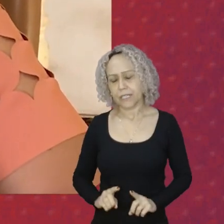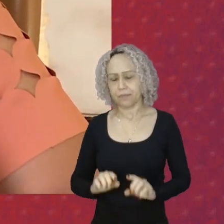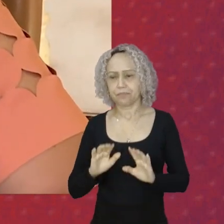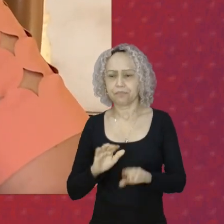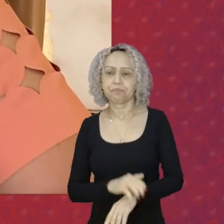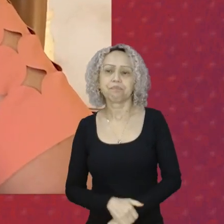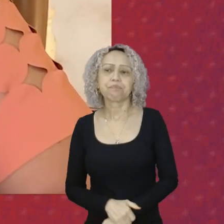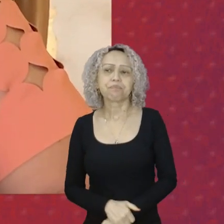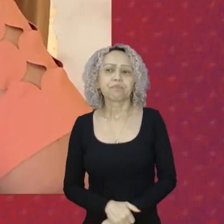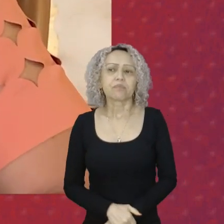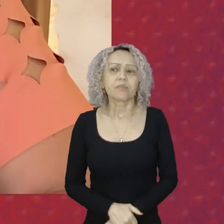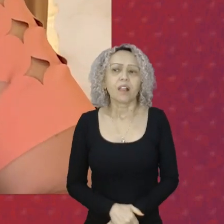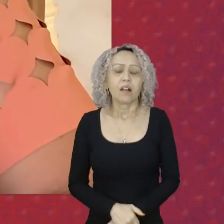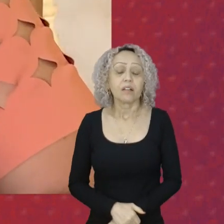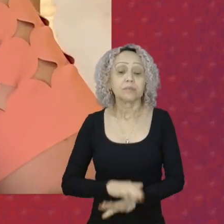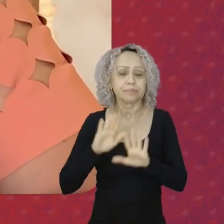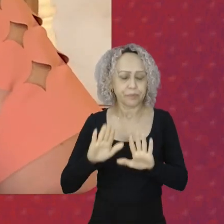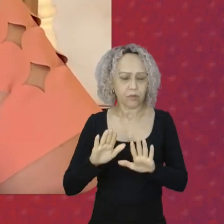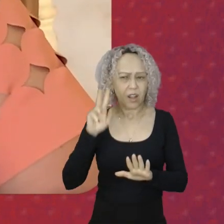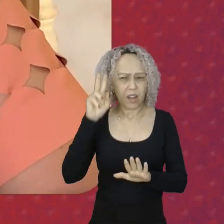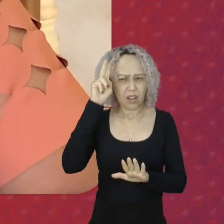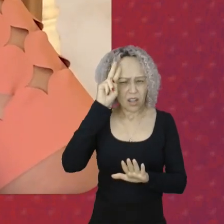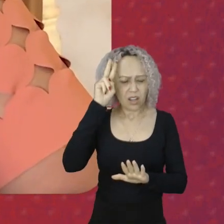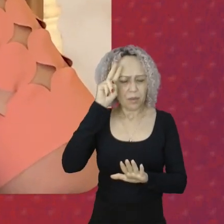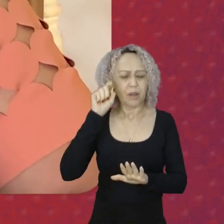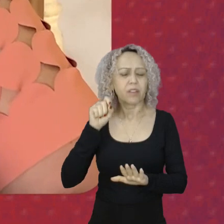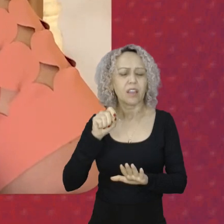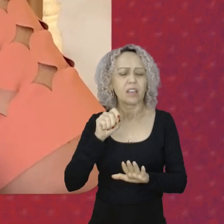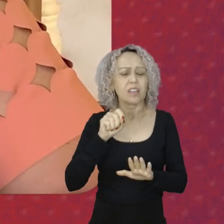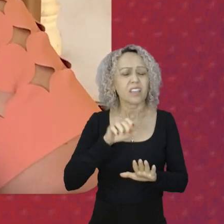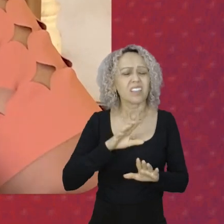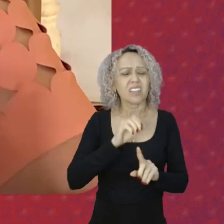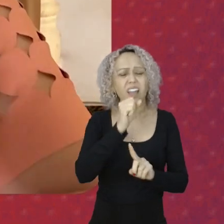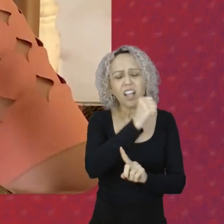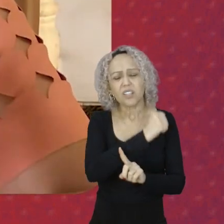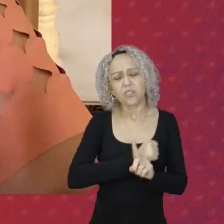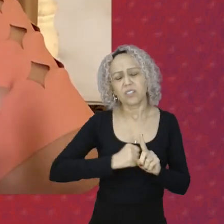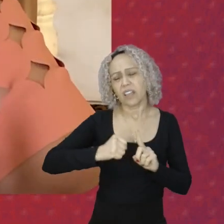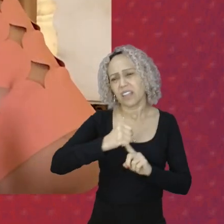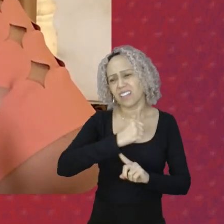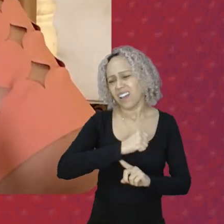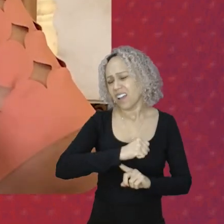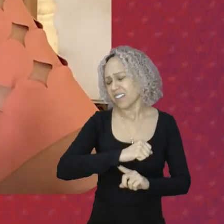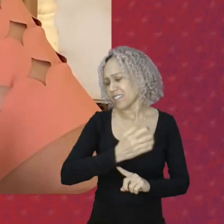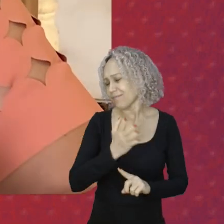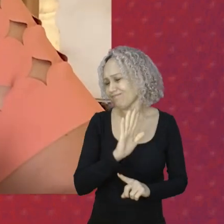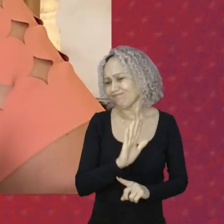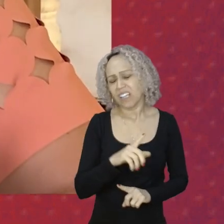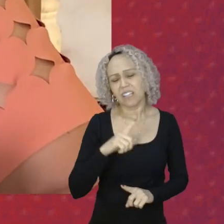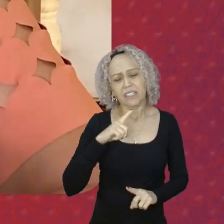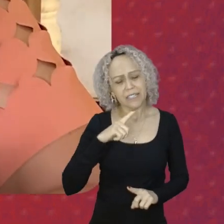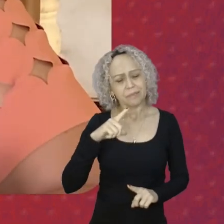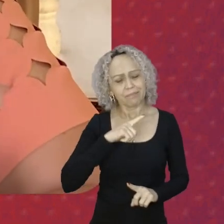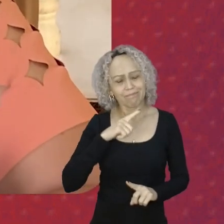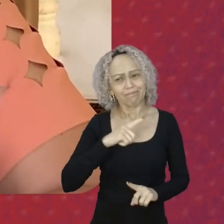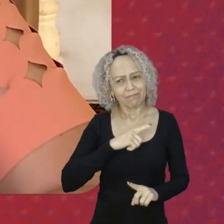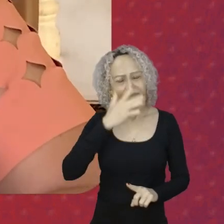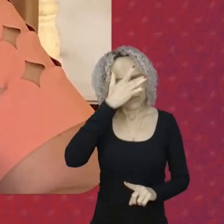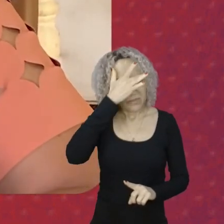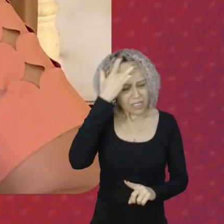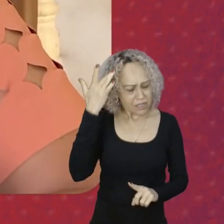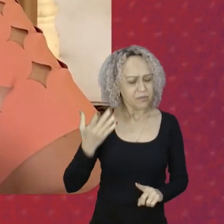sempre conviveu com as diferenças. Ou seja, a sociedade, ela